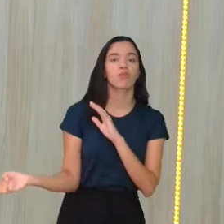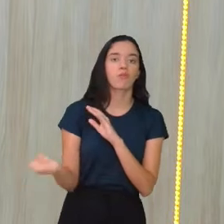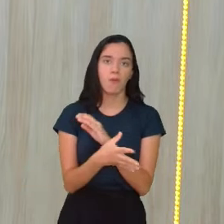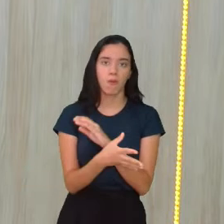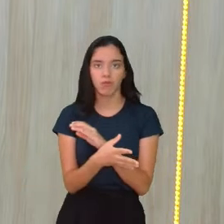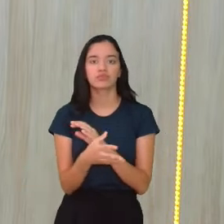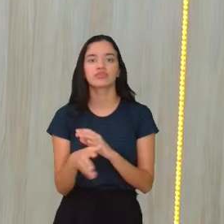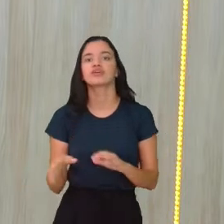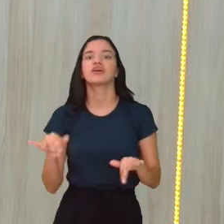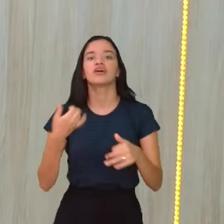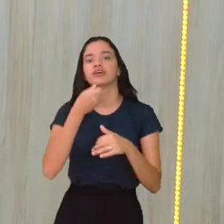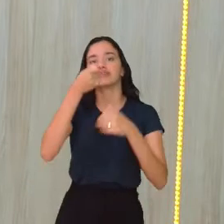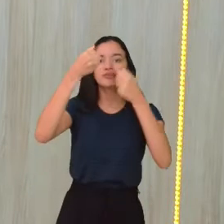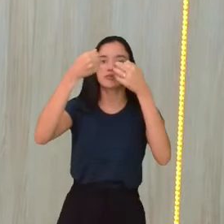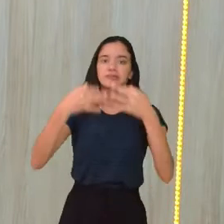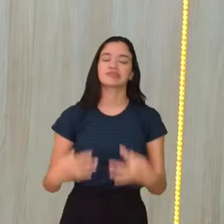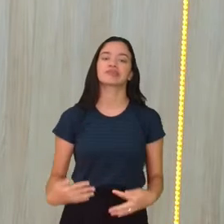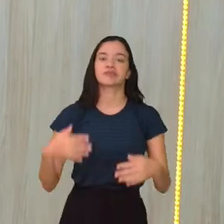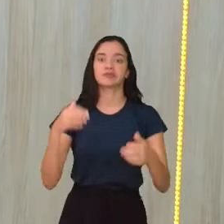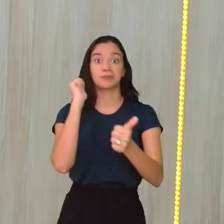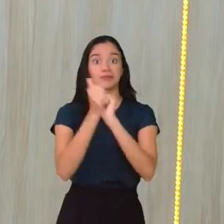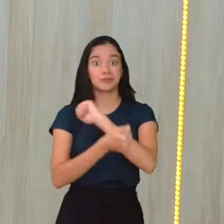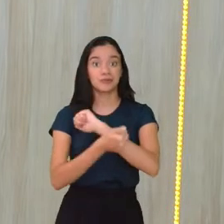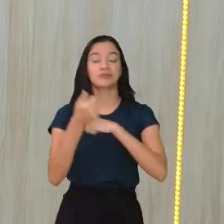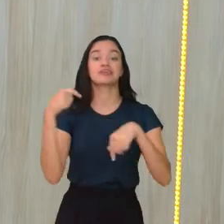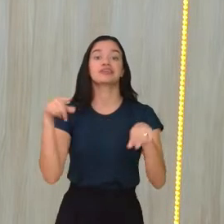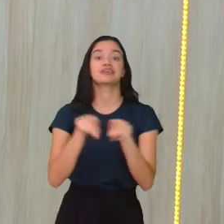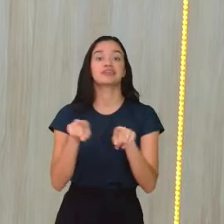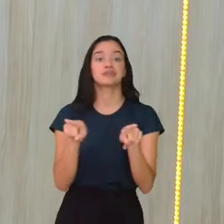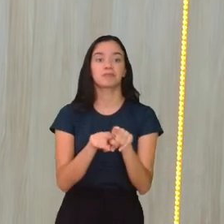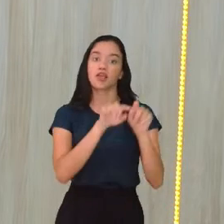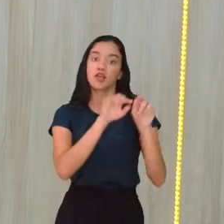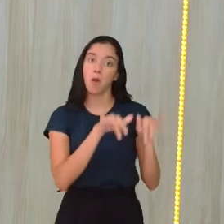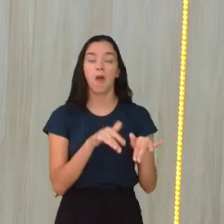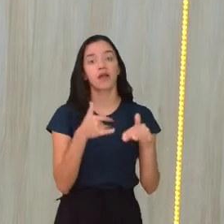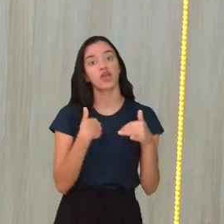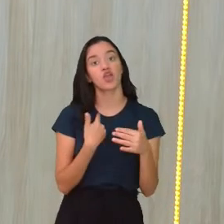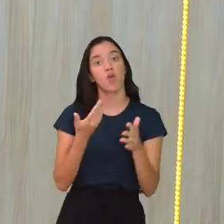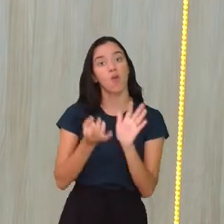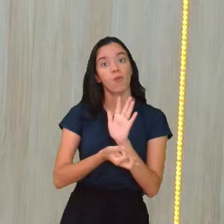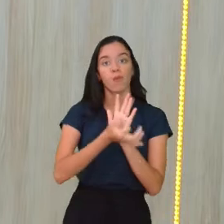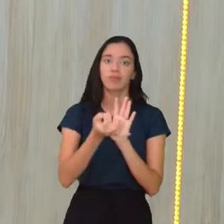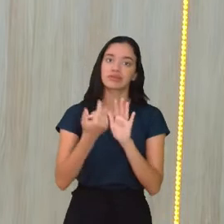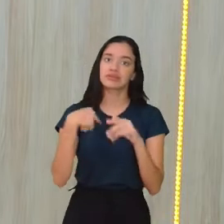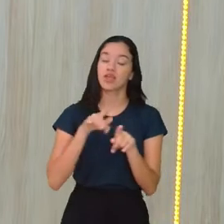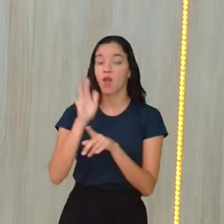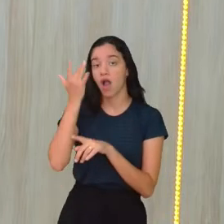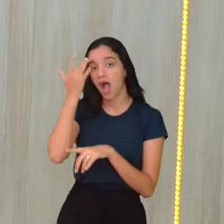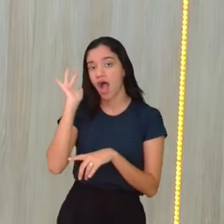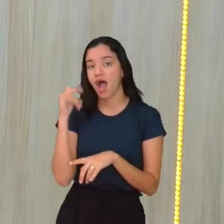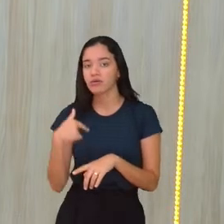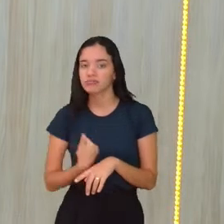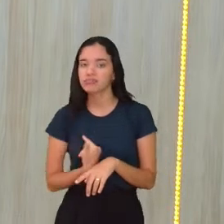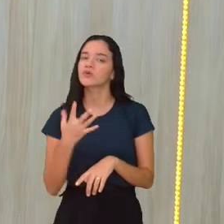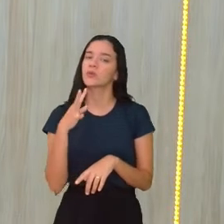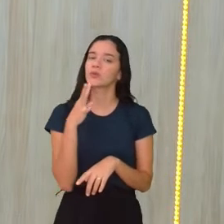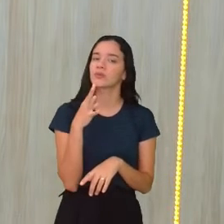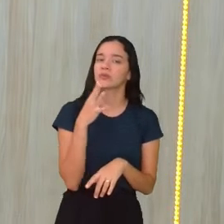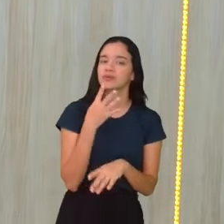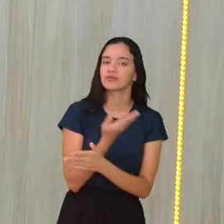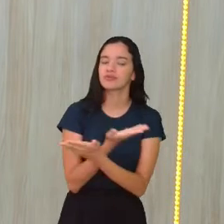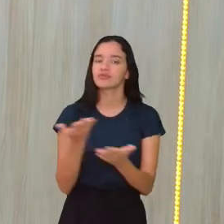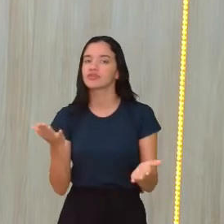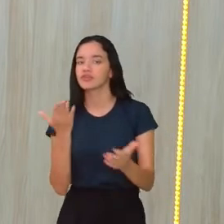falando sobre o esporte. E aí eu também comentei que eu acho, né, pelo menos na minha cabeça e pelo que eu conheço de